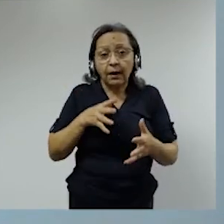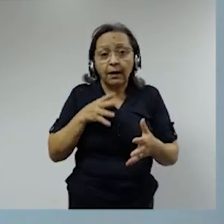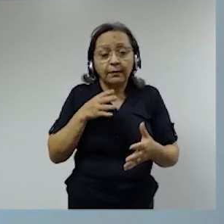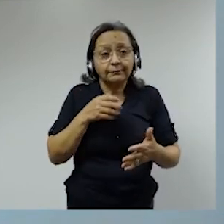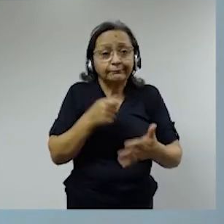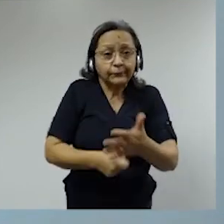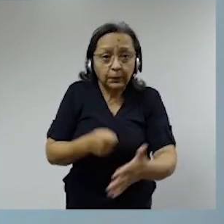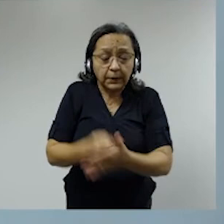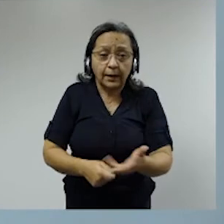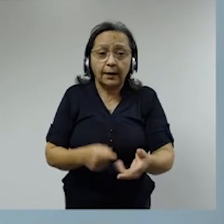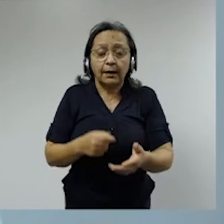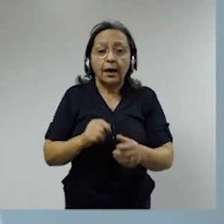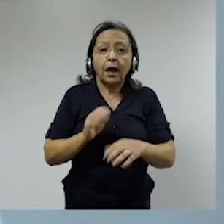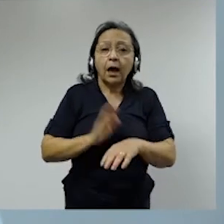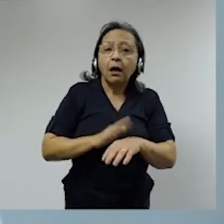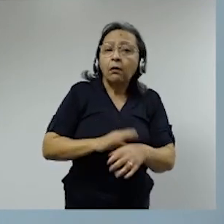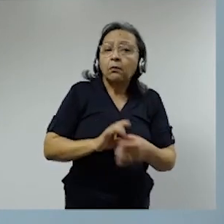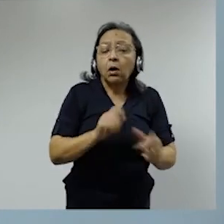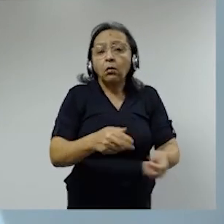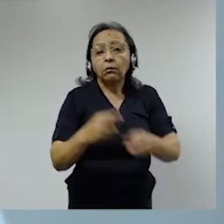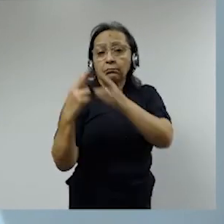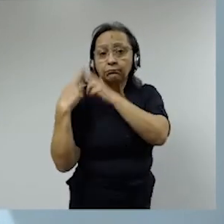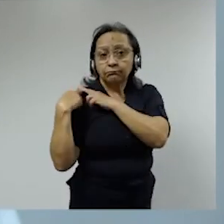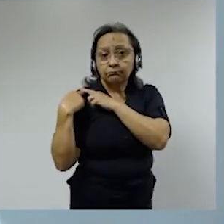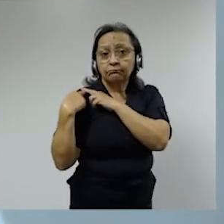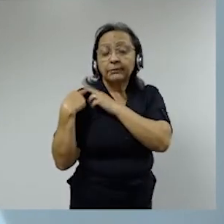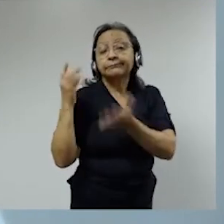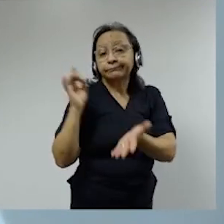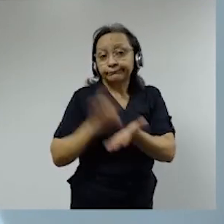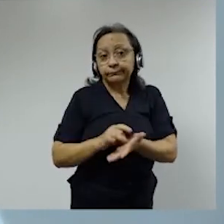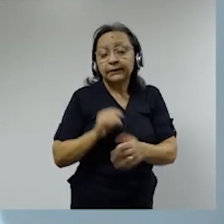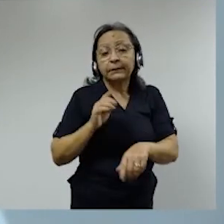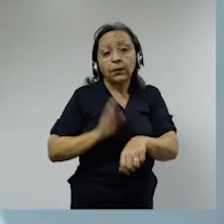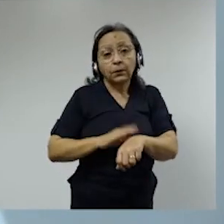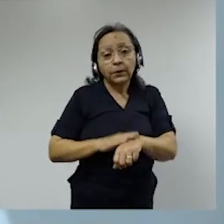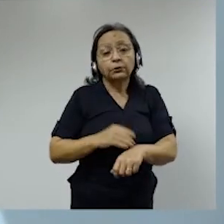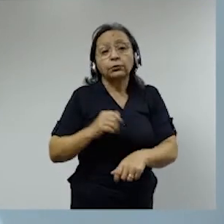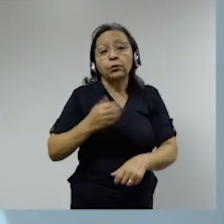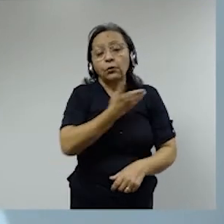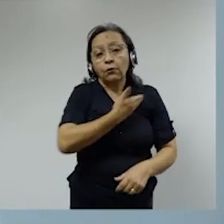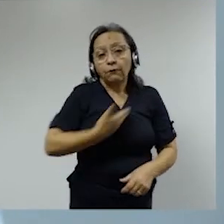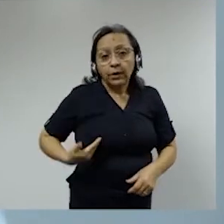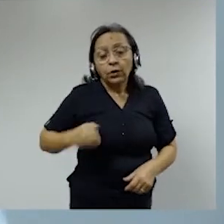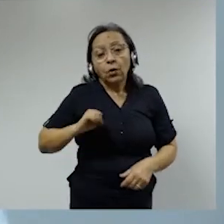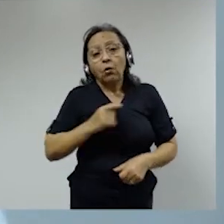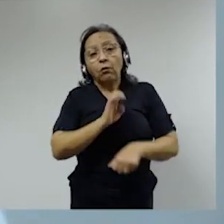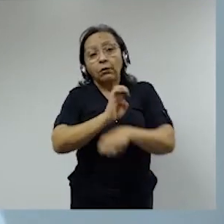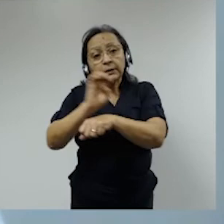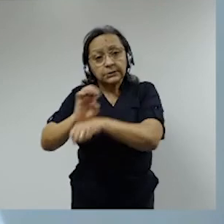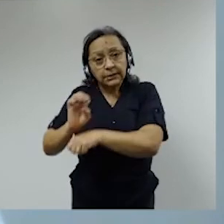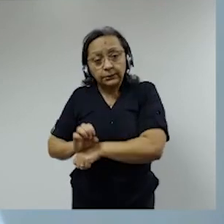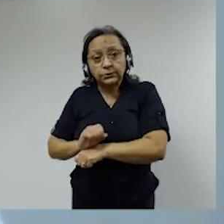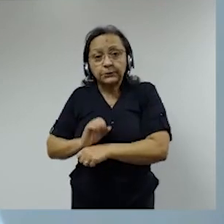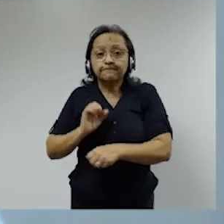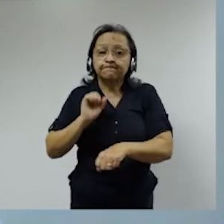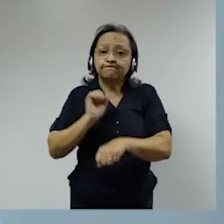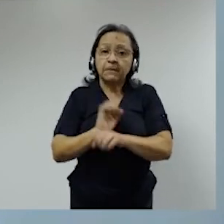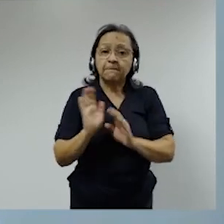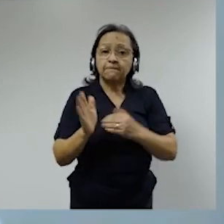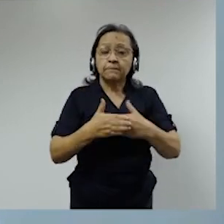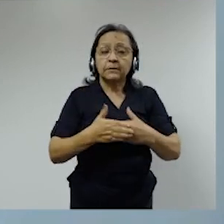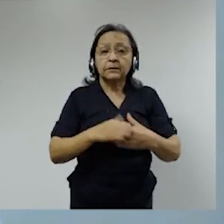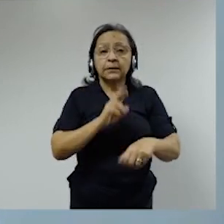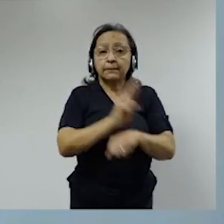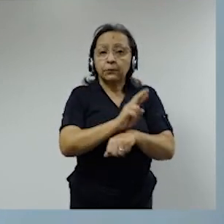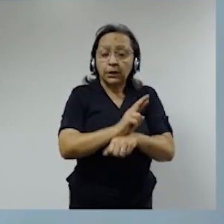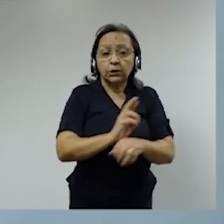ou responsabilidade. Fato do príncipe é o ato de governo ou de Estado de encerramento temporário definitivo